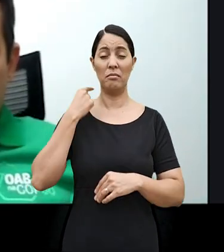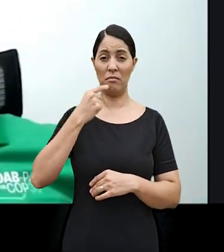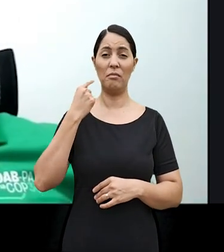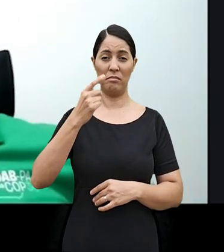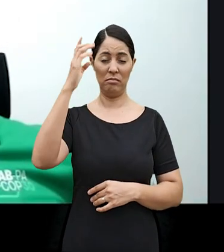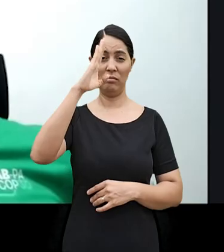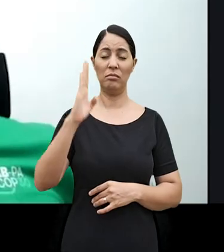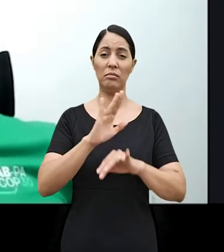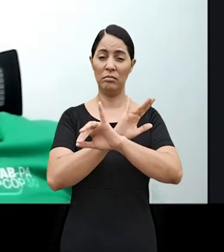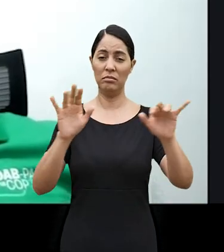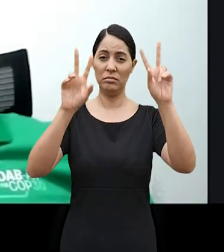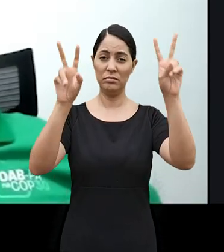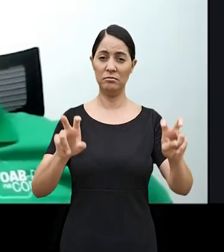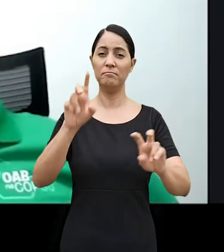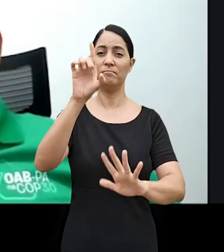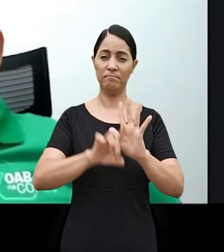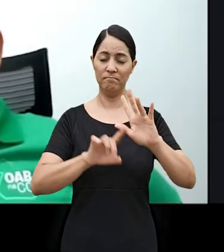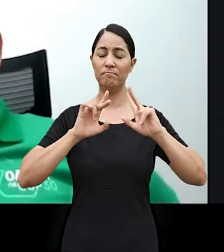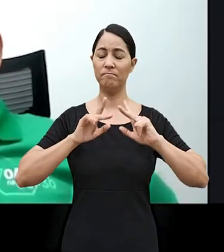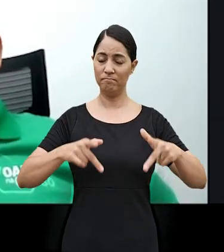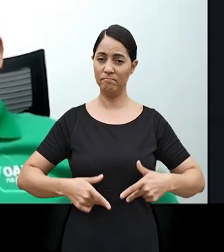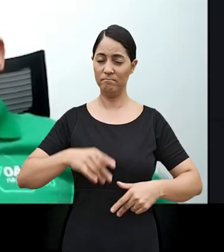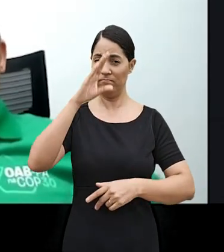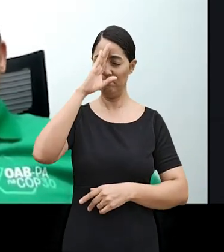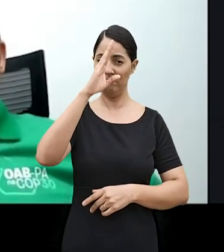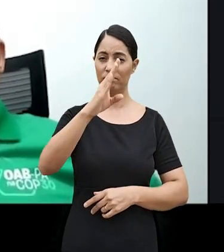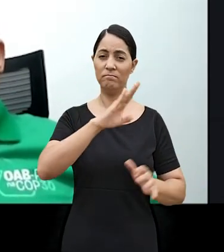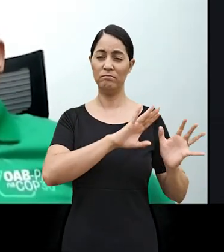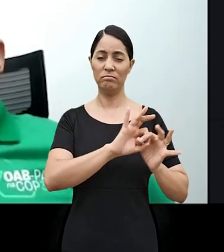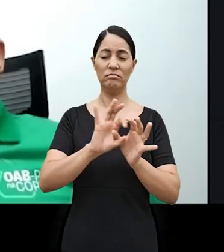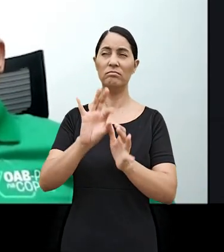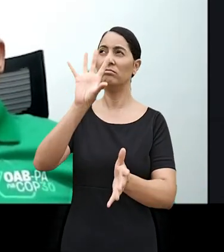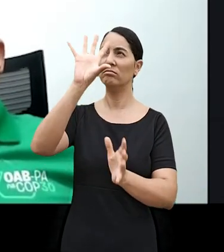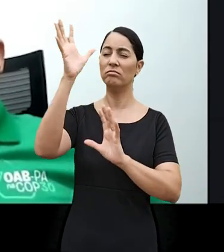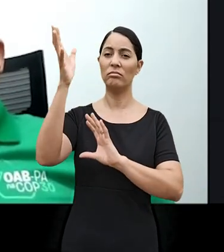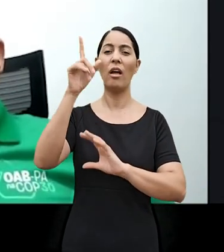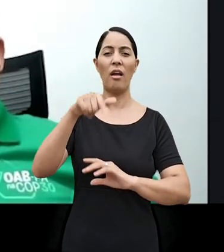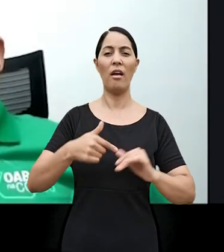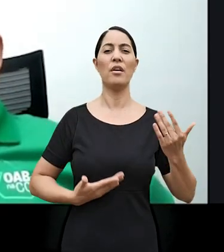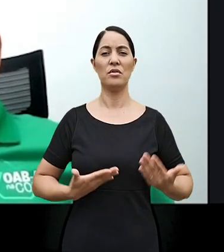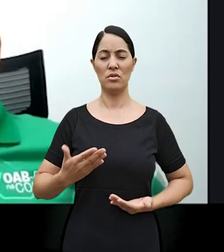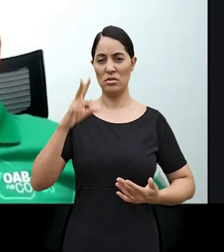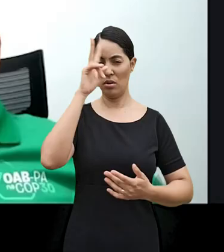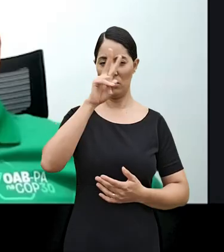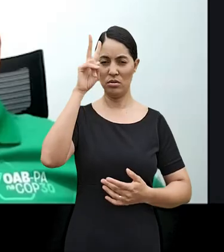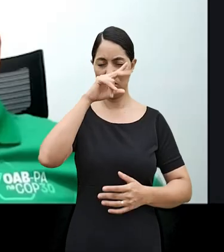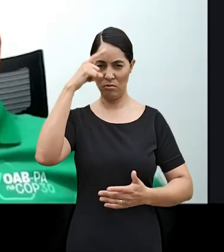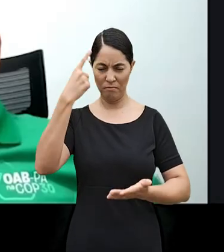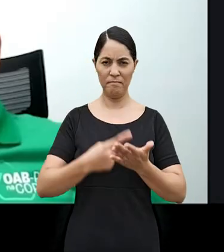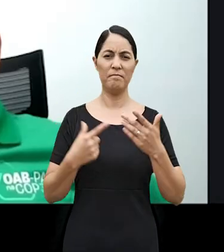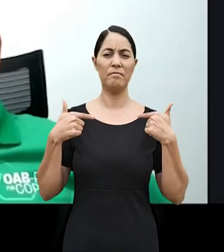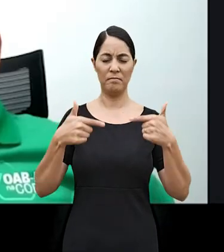decide colocar os direitos humanos no centro da agenda climática, ela reafirma sua função histórica: defender